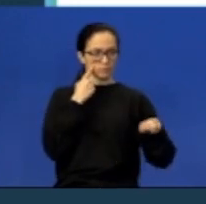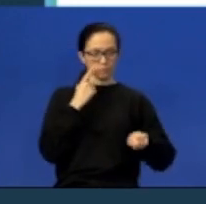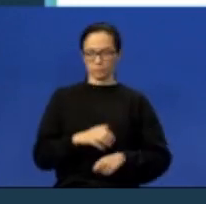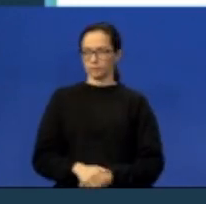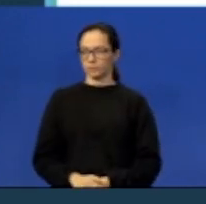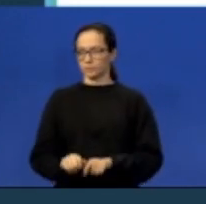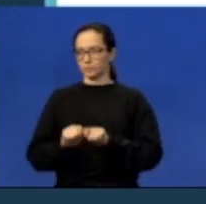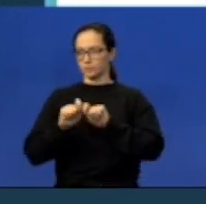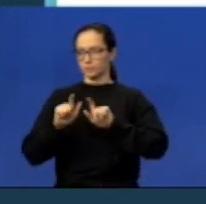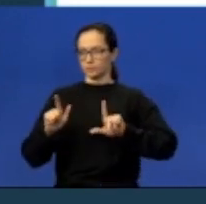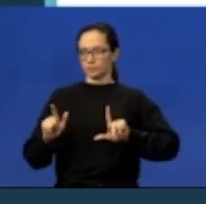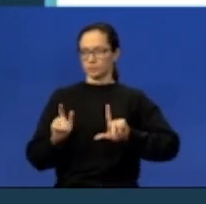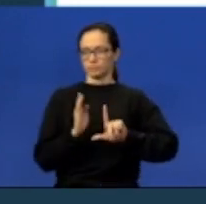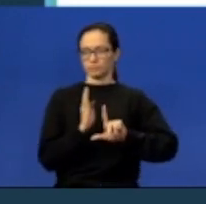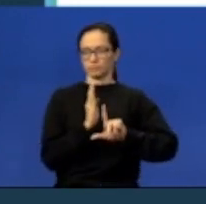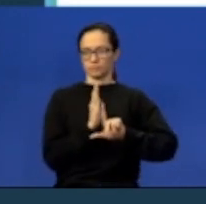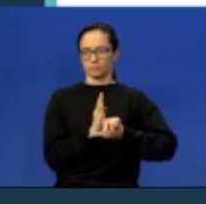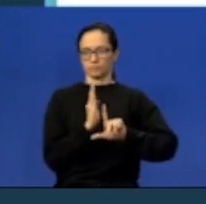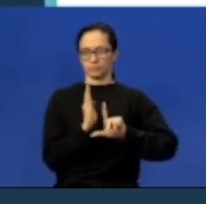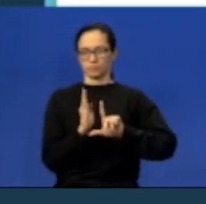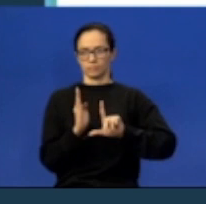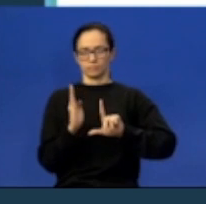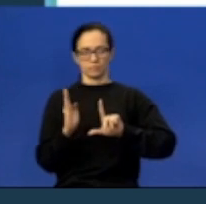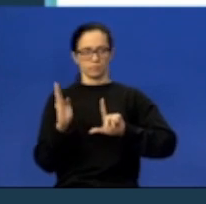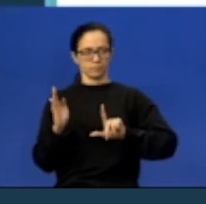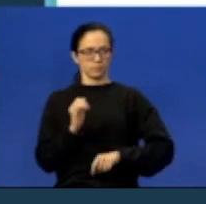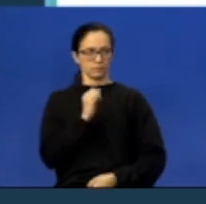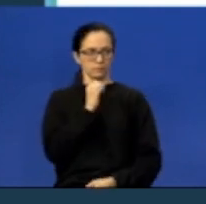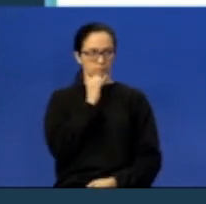alguns exemplos, por exemplo,